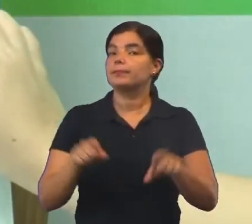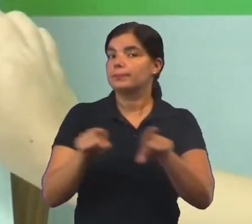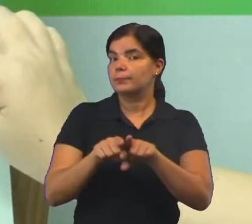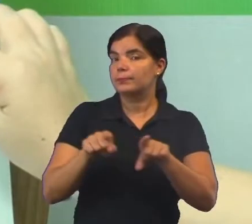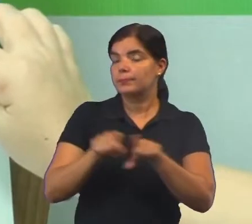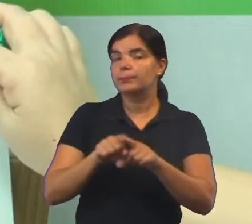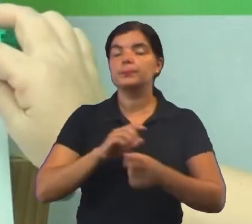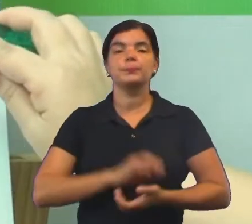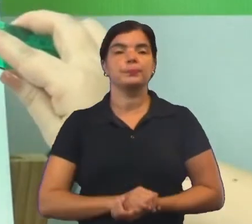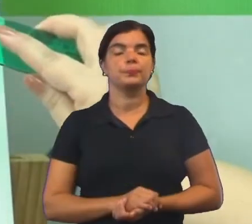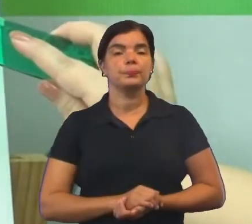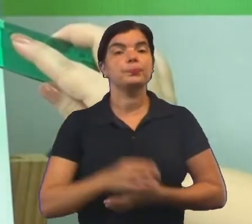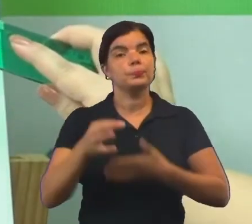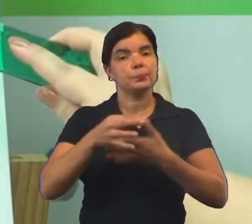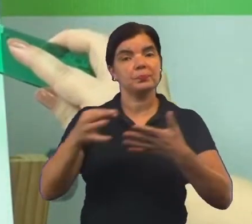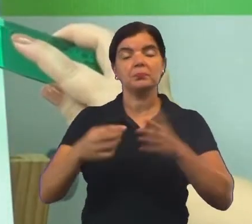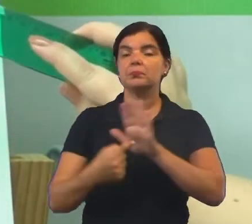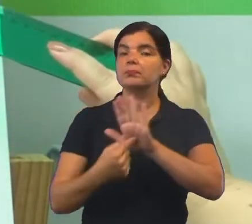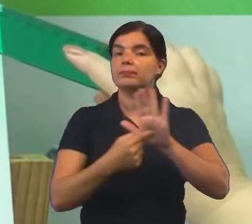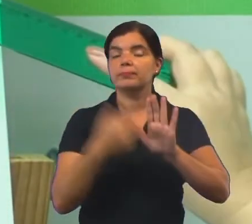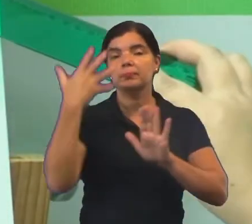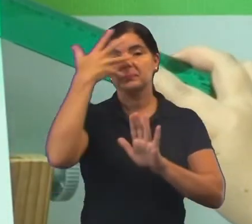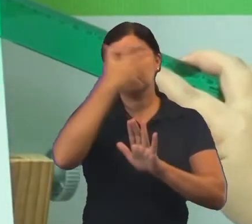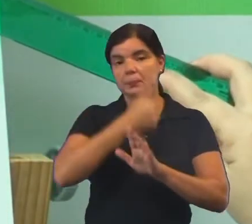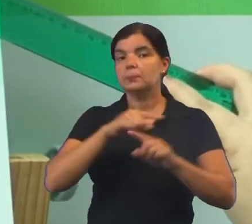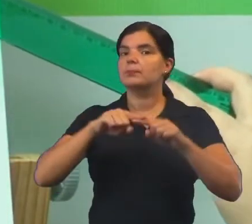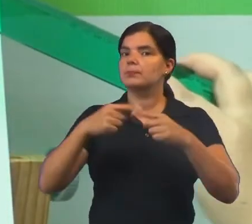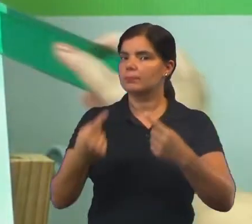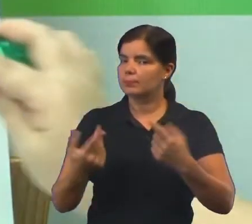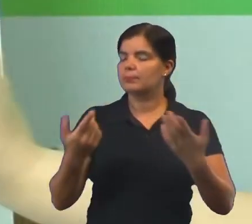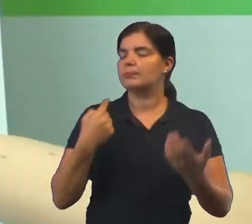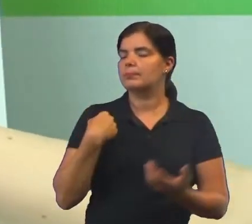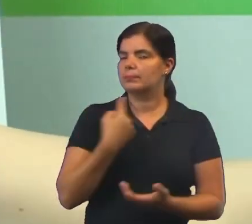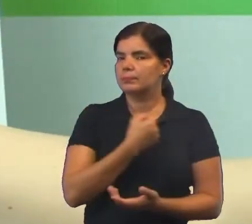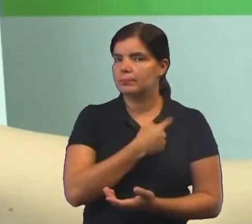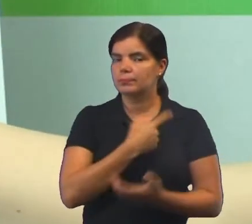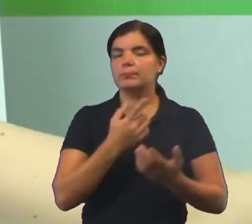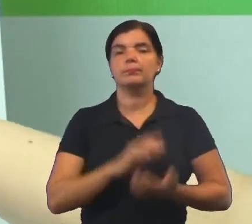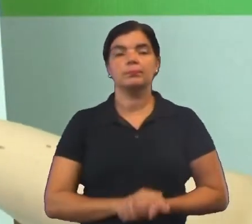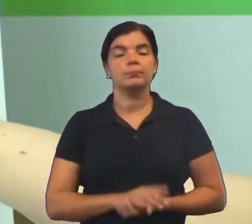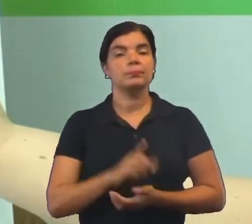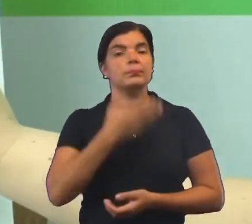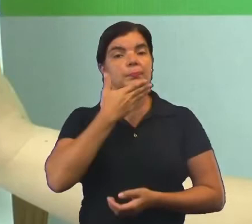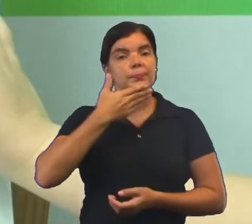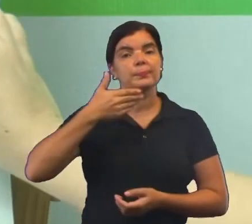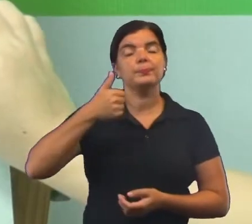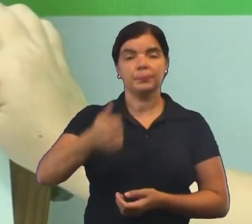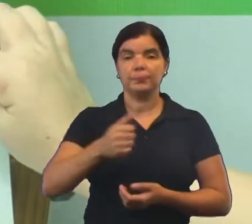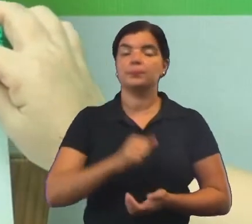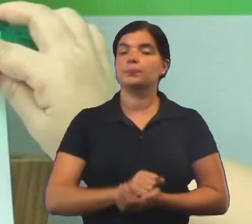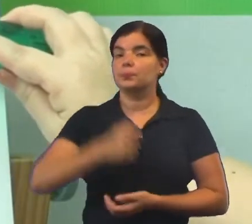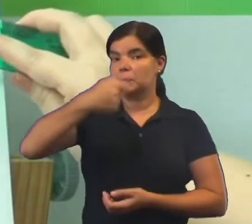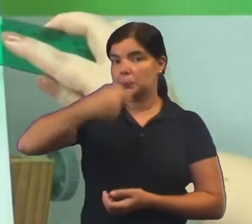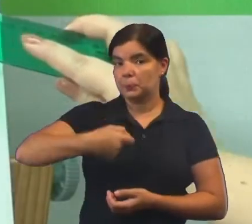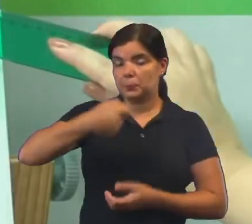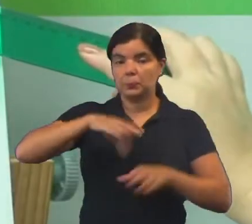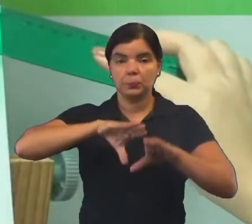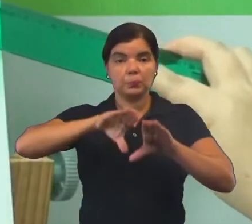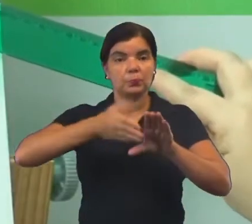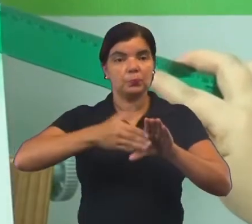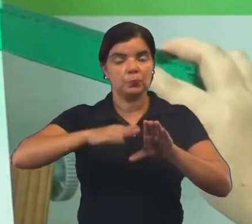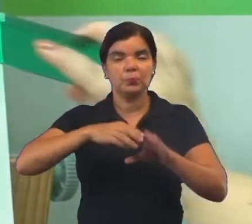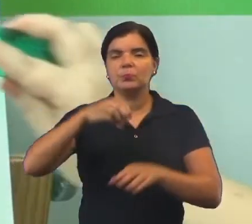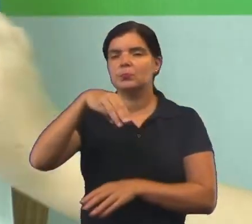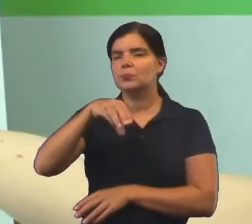até como elementos de decoração, mas cá para nós. É preferível uma panela de barro